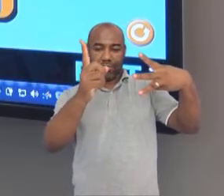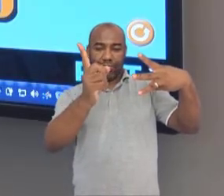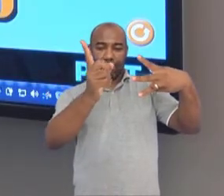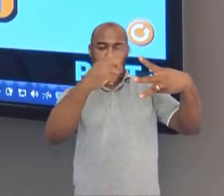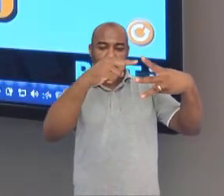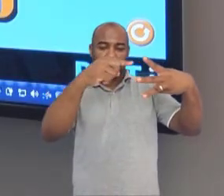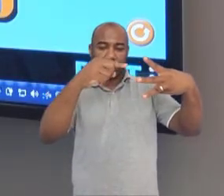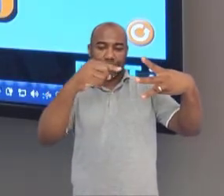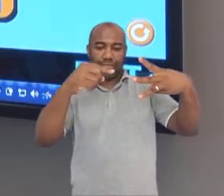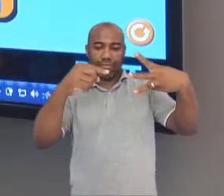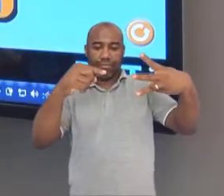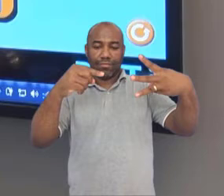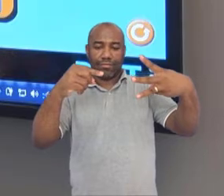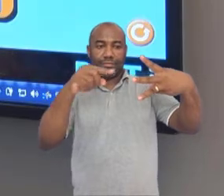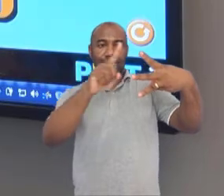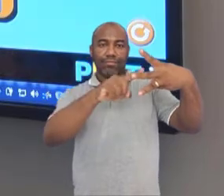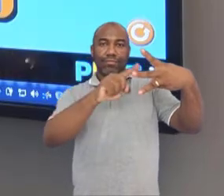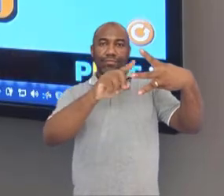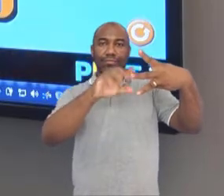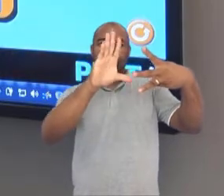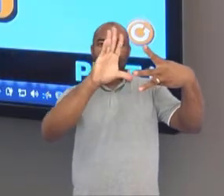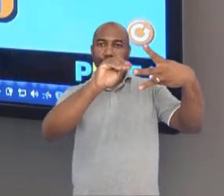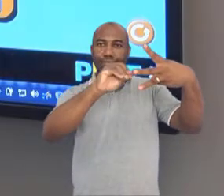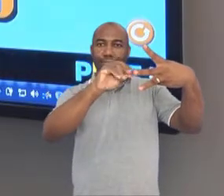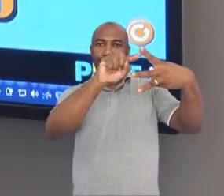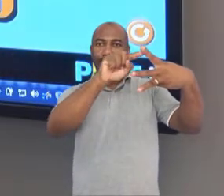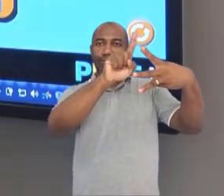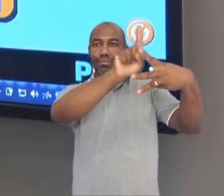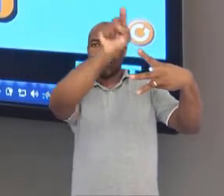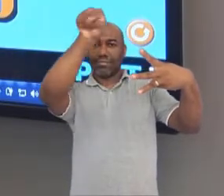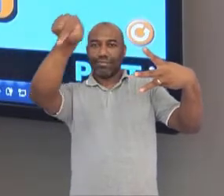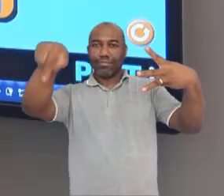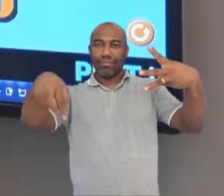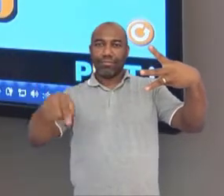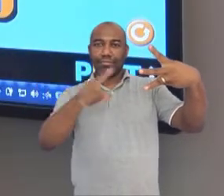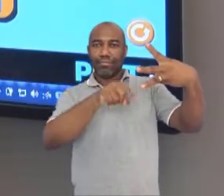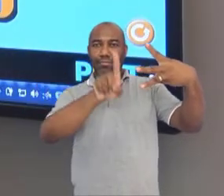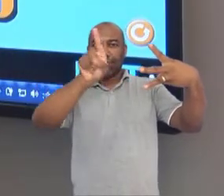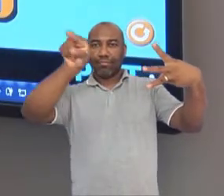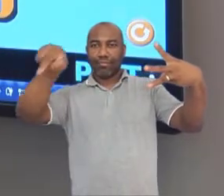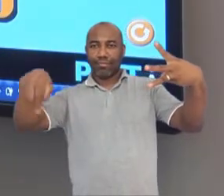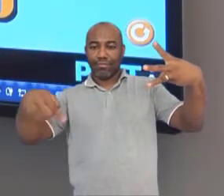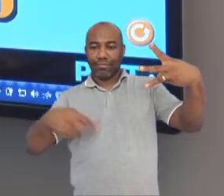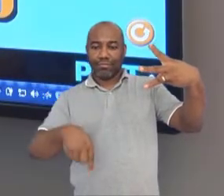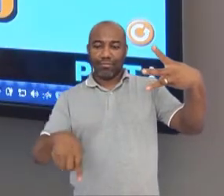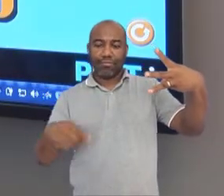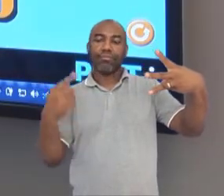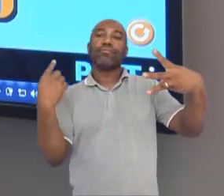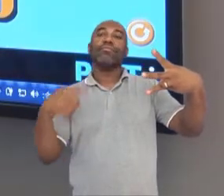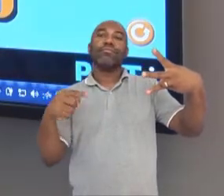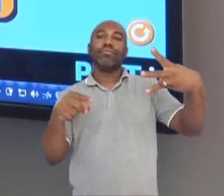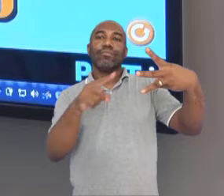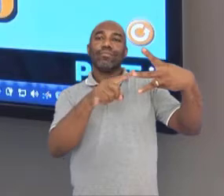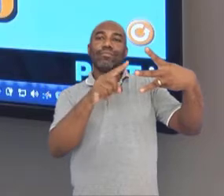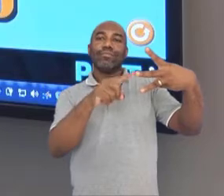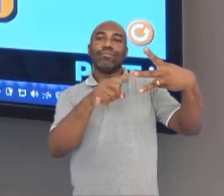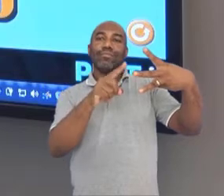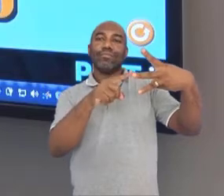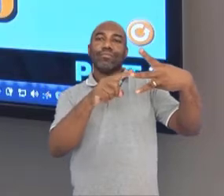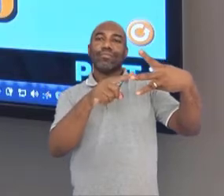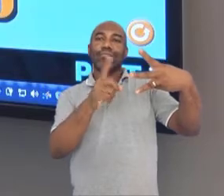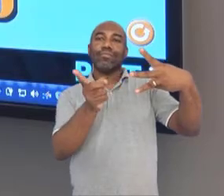com a intensidade de corrente elétrica? Diminuiu. Por que a intensidade de corrente elétrica diminuiu? Porque a resistência